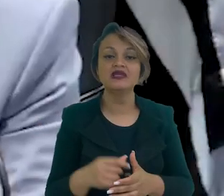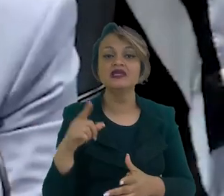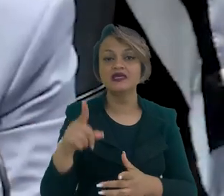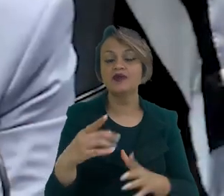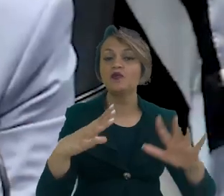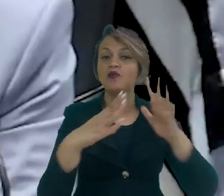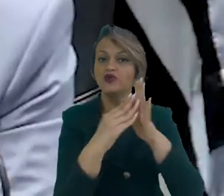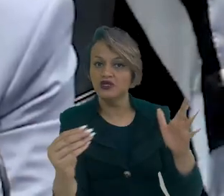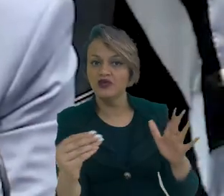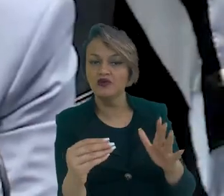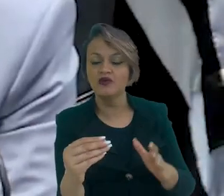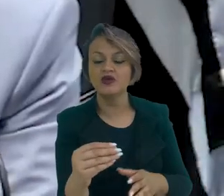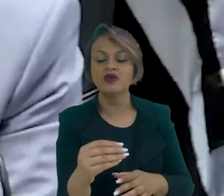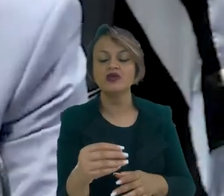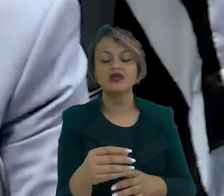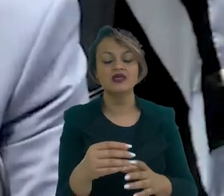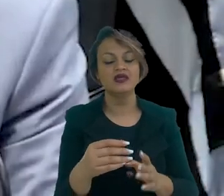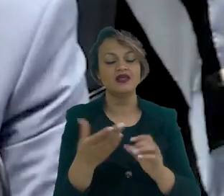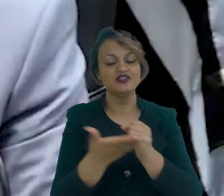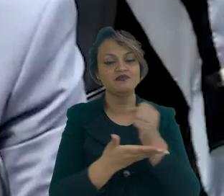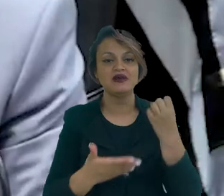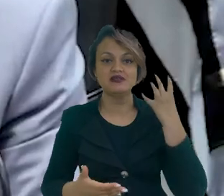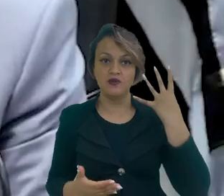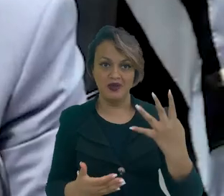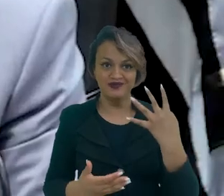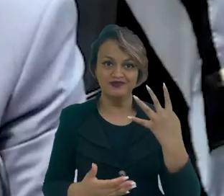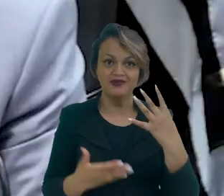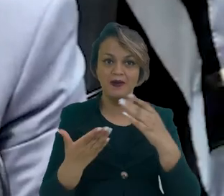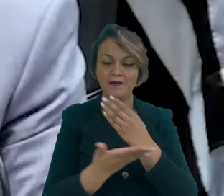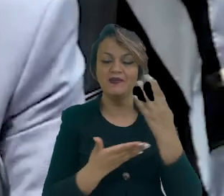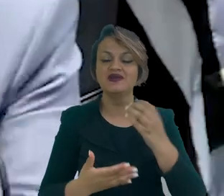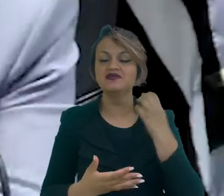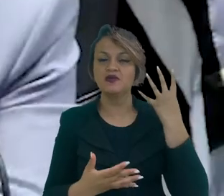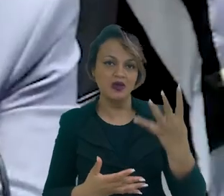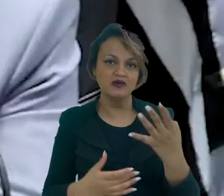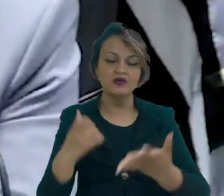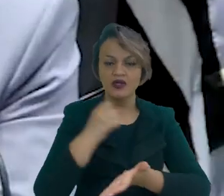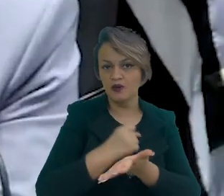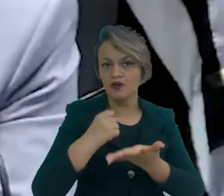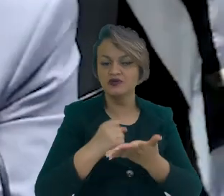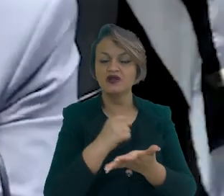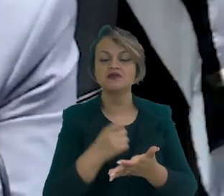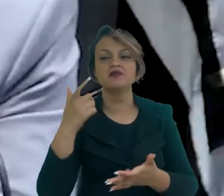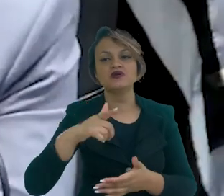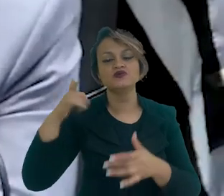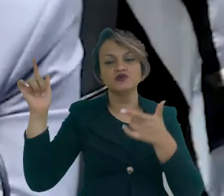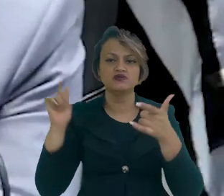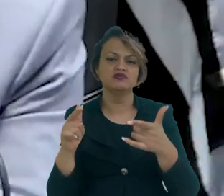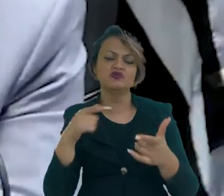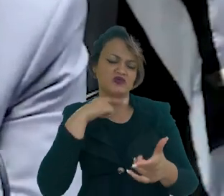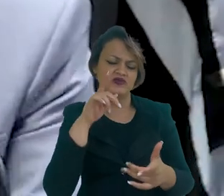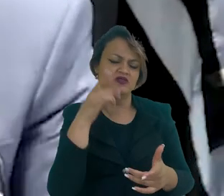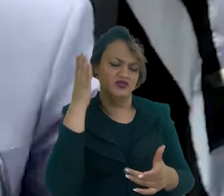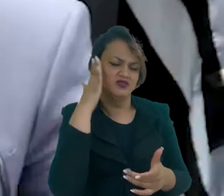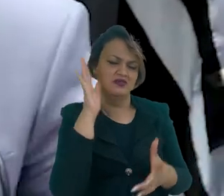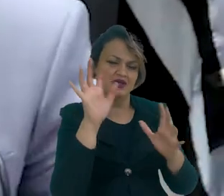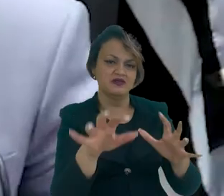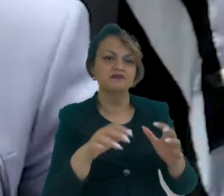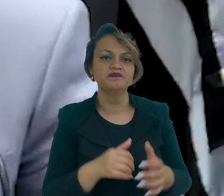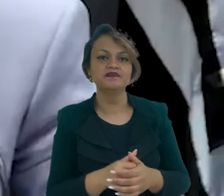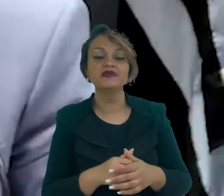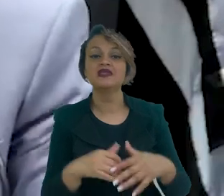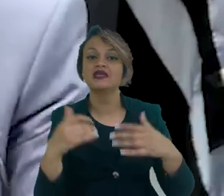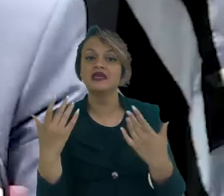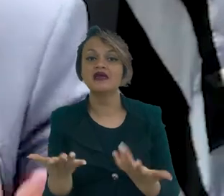os modelos de fontes de obrigações em que era o modelo denominado quadripatite a coisas além do contrato do